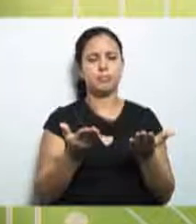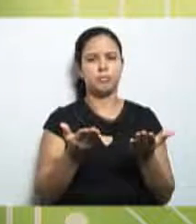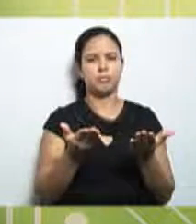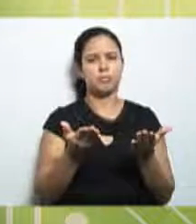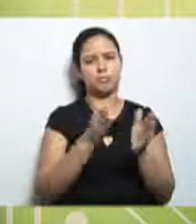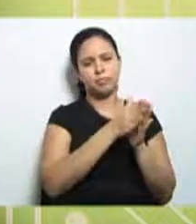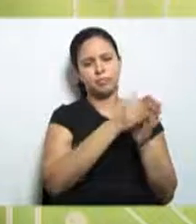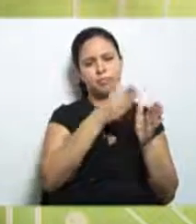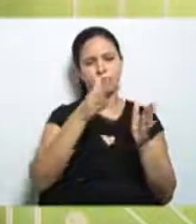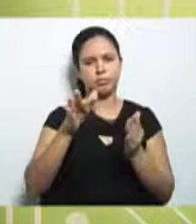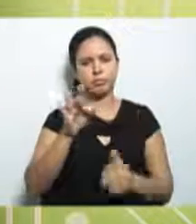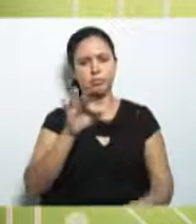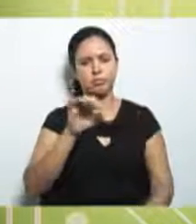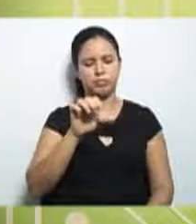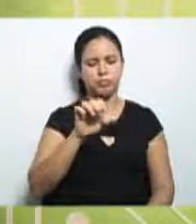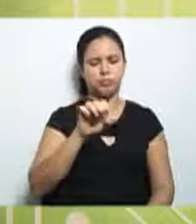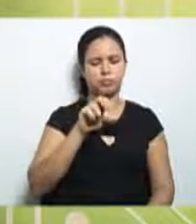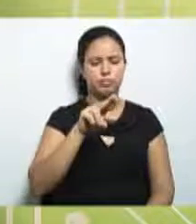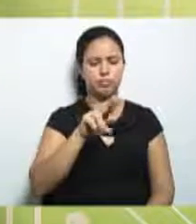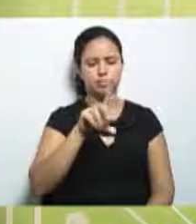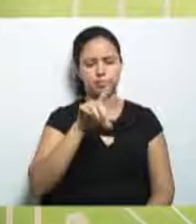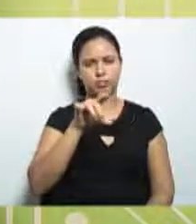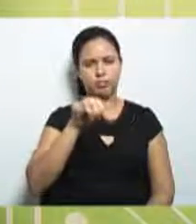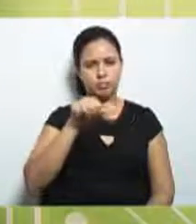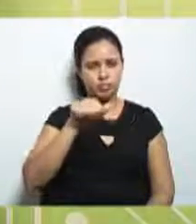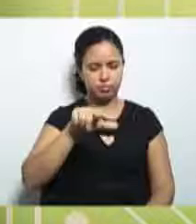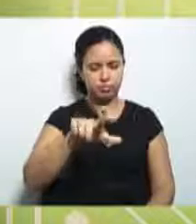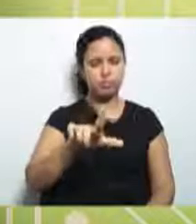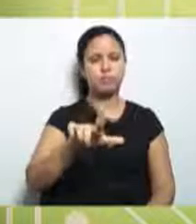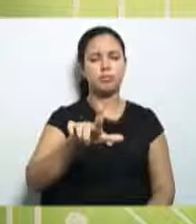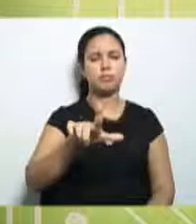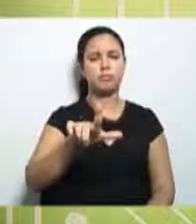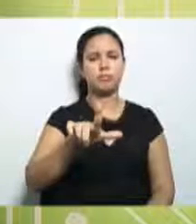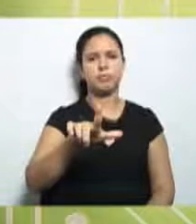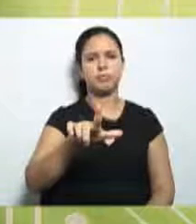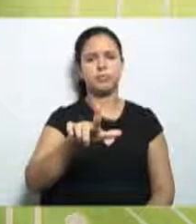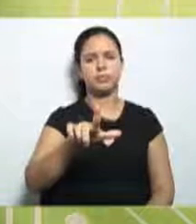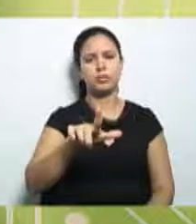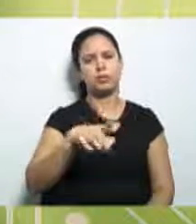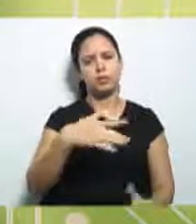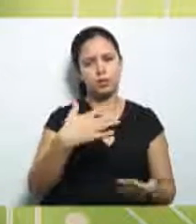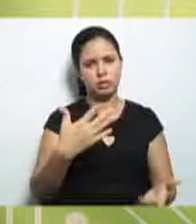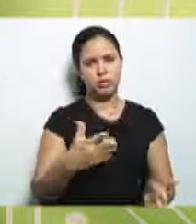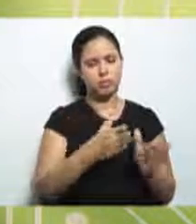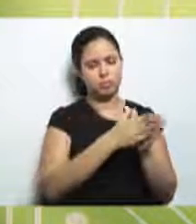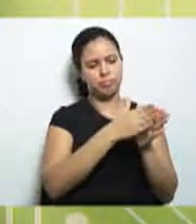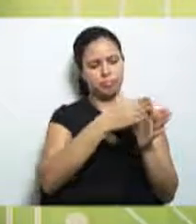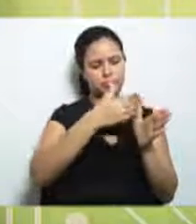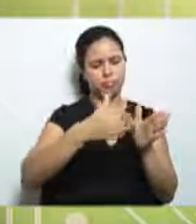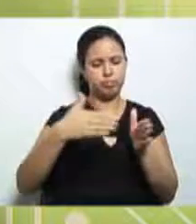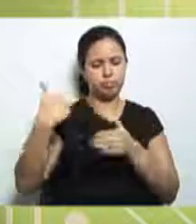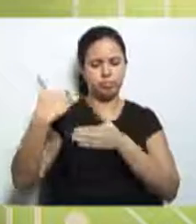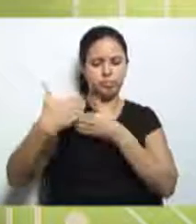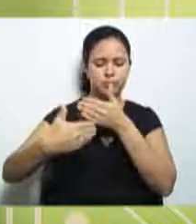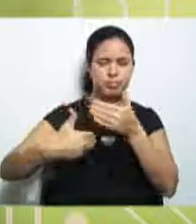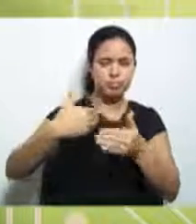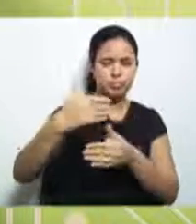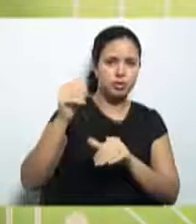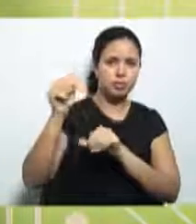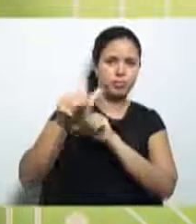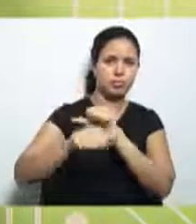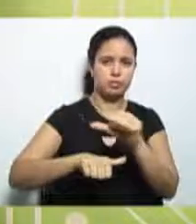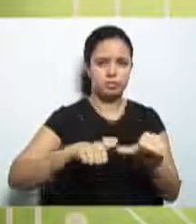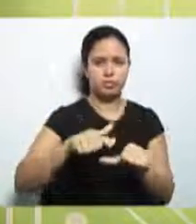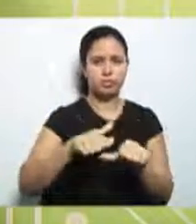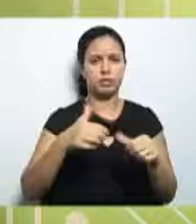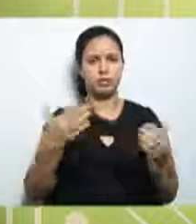falei anteriormente, é um processo. Você não dorme no modo de produção e acorda em outro modo de produção. E aqui a gente vai se